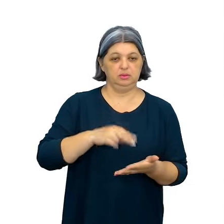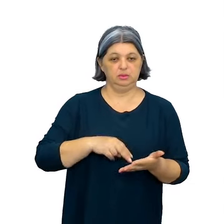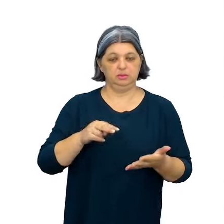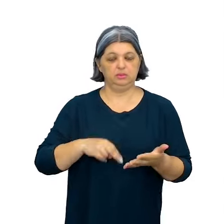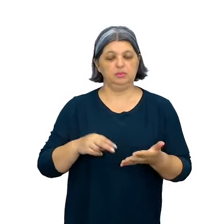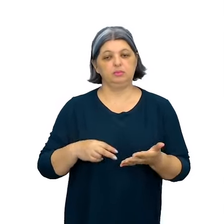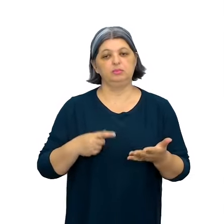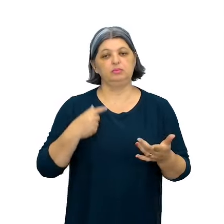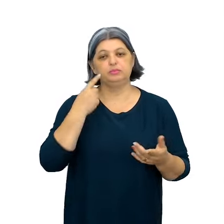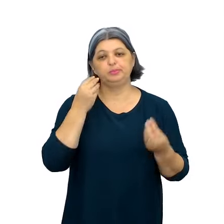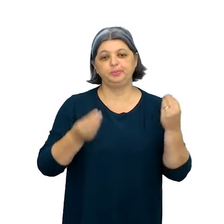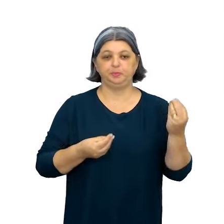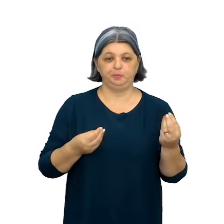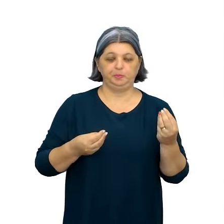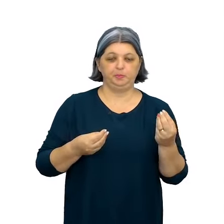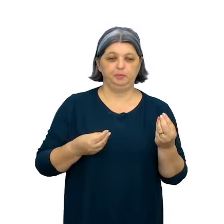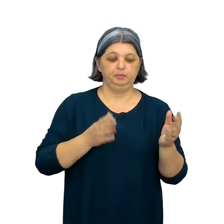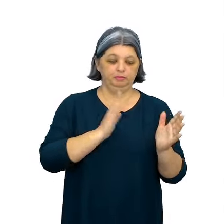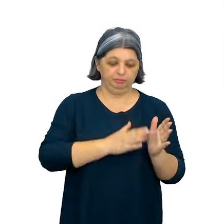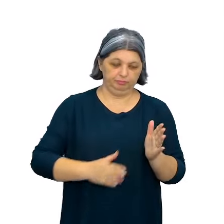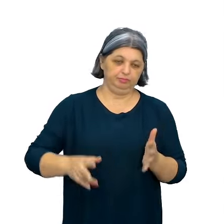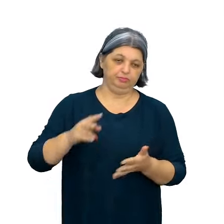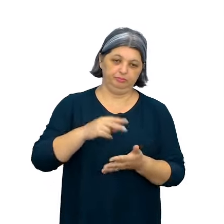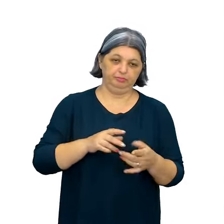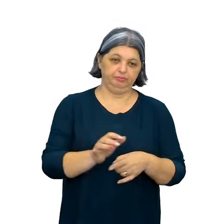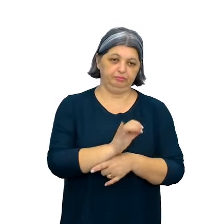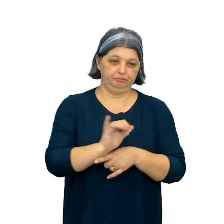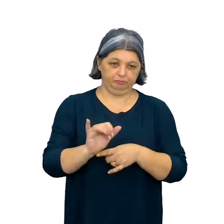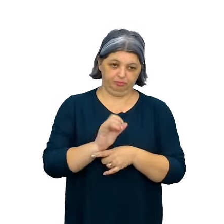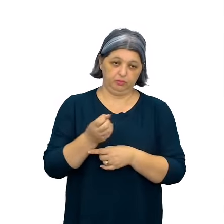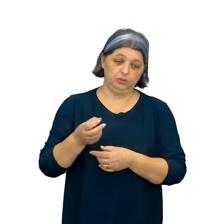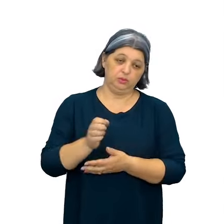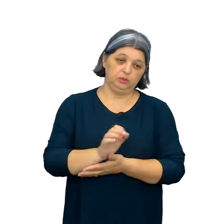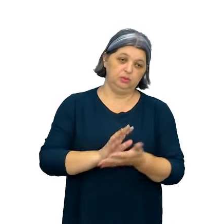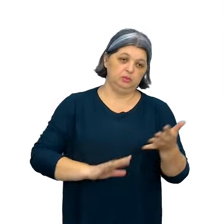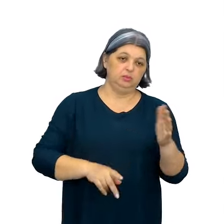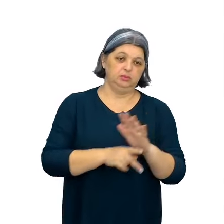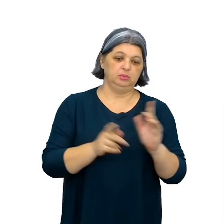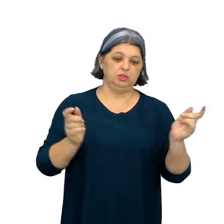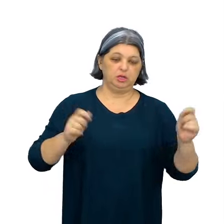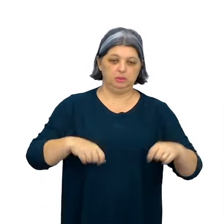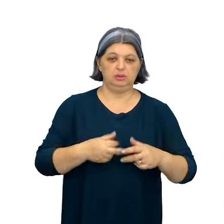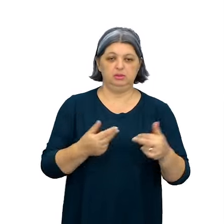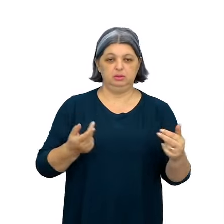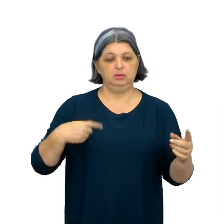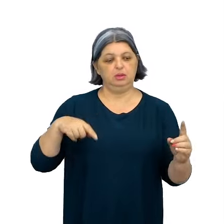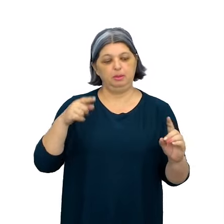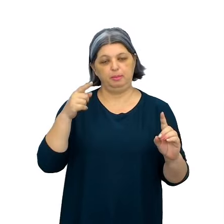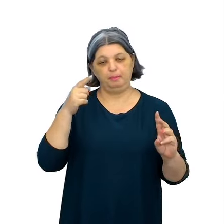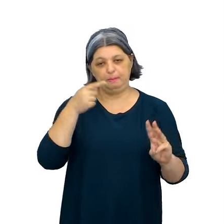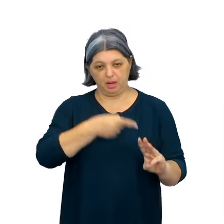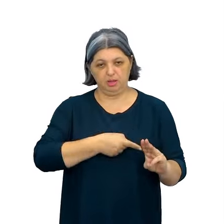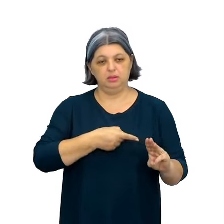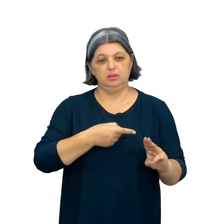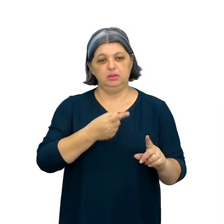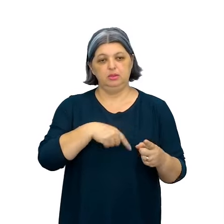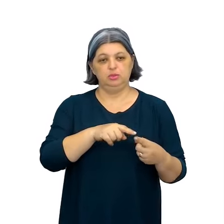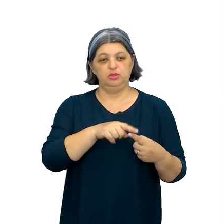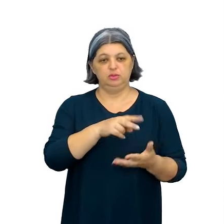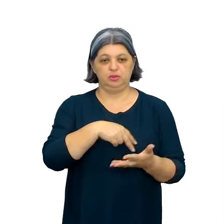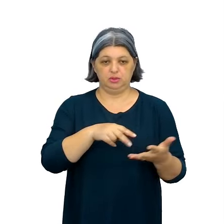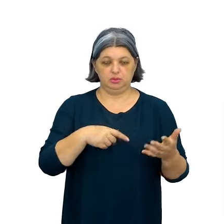sentido, o processo de leitura e a ativação de estratégias ou exercício de capacidades dependem de metas ou finalidades de leitura. Se ela é